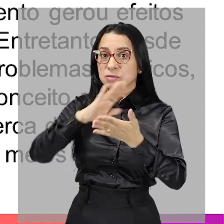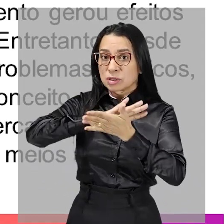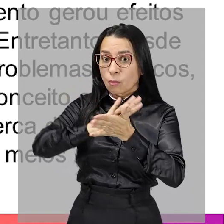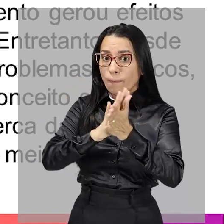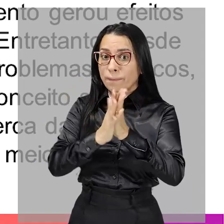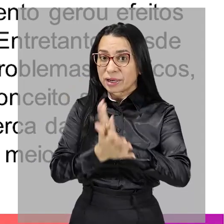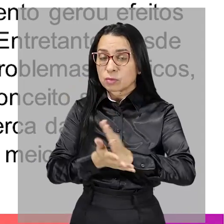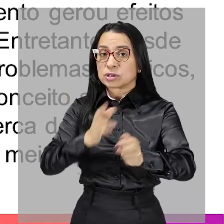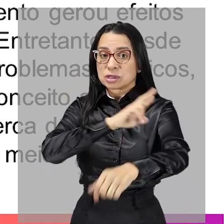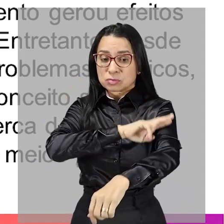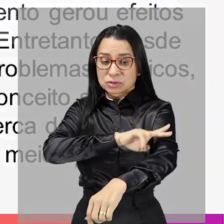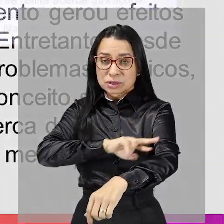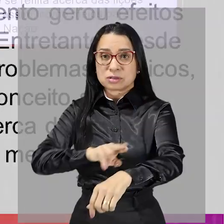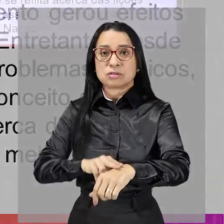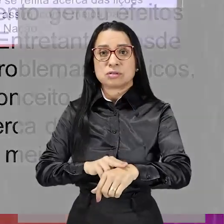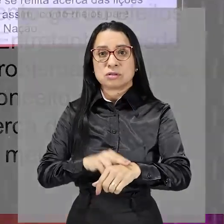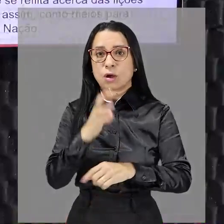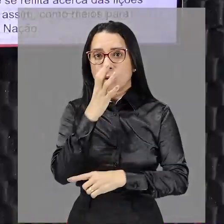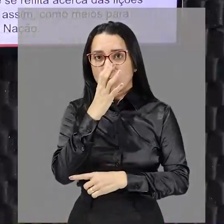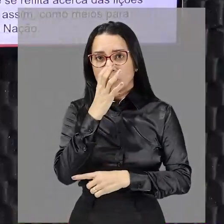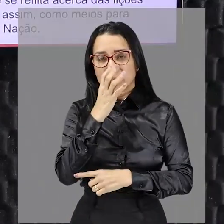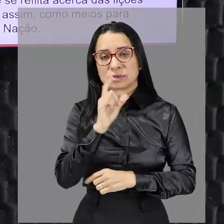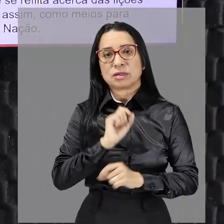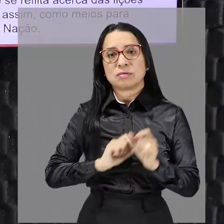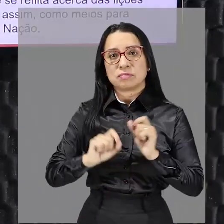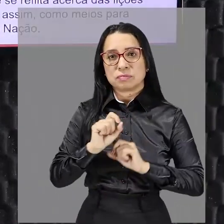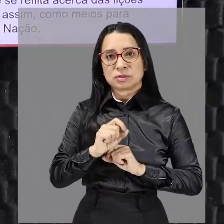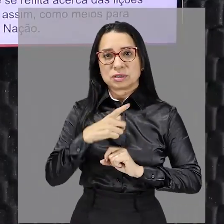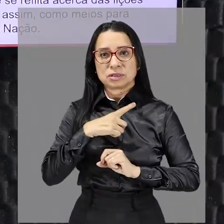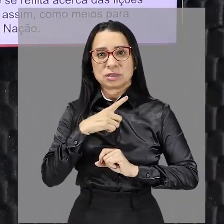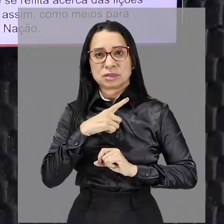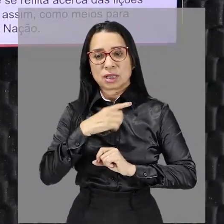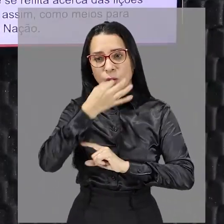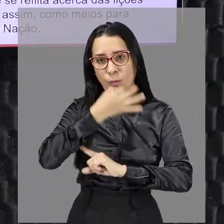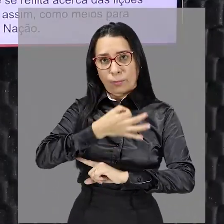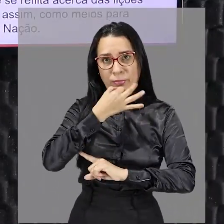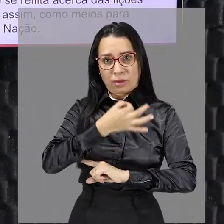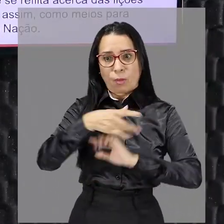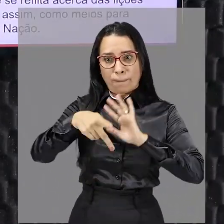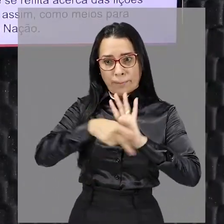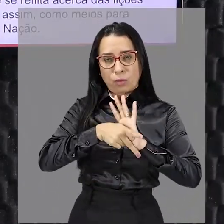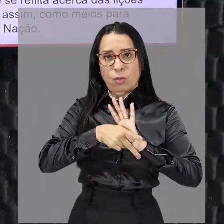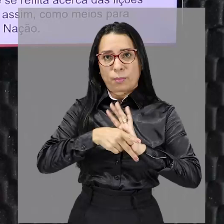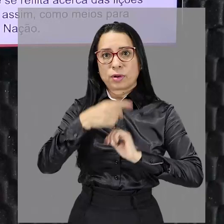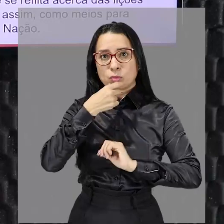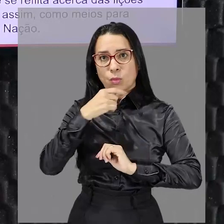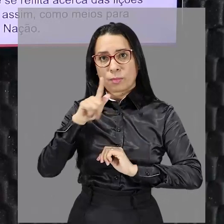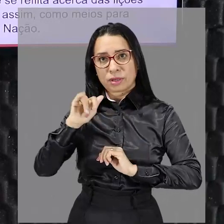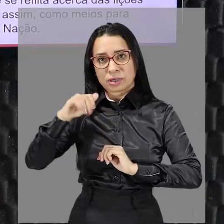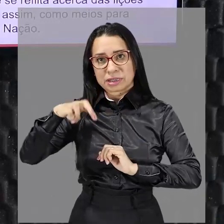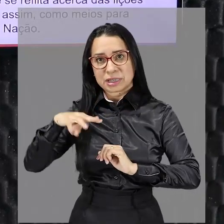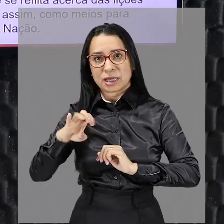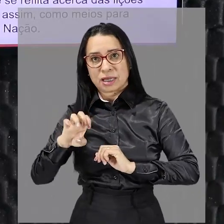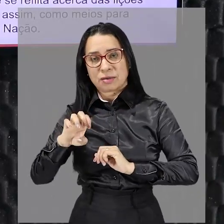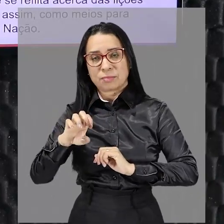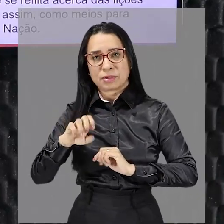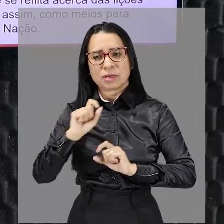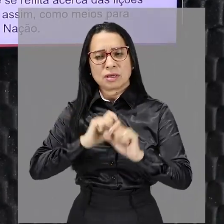das etnias. Observem que ele traz o ponto de vista dele, que o preconceito e